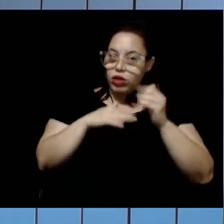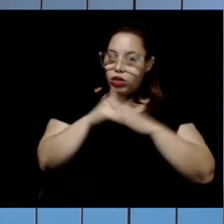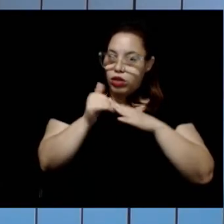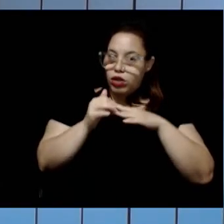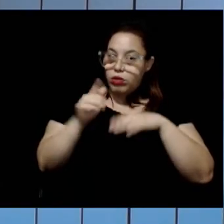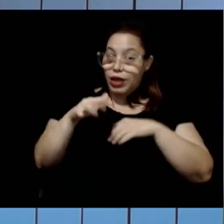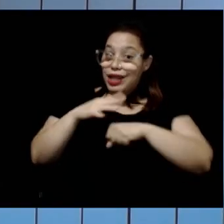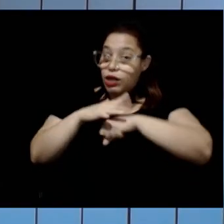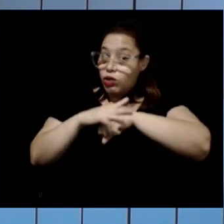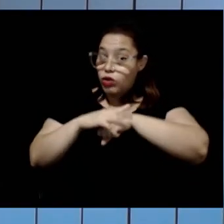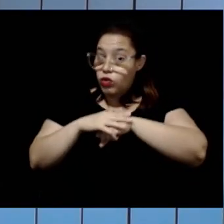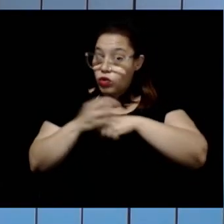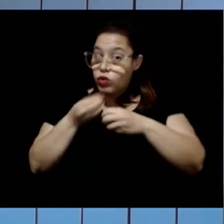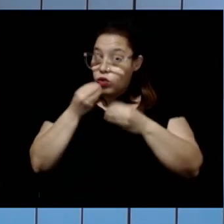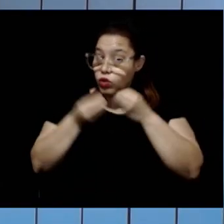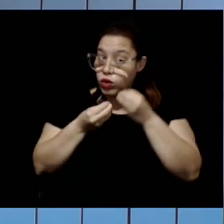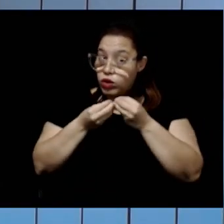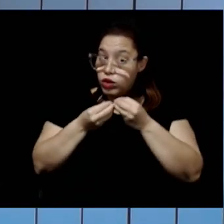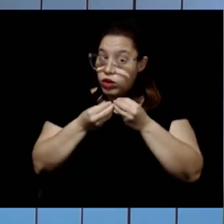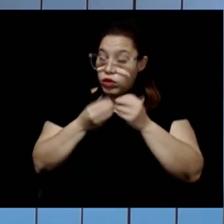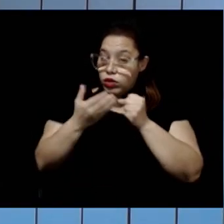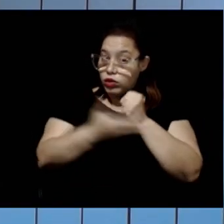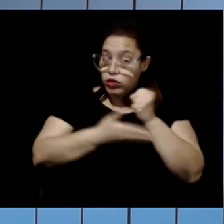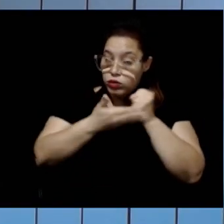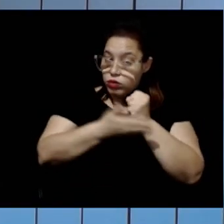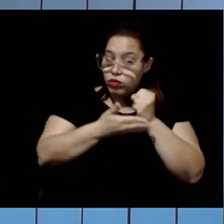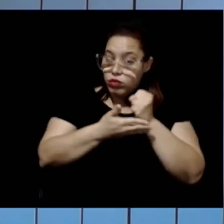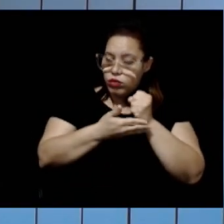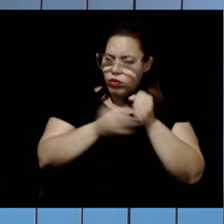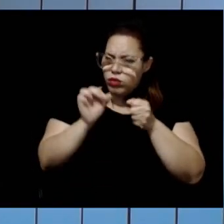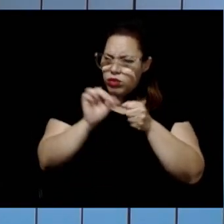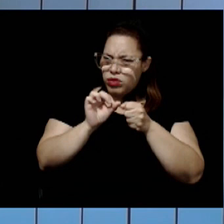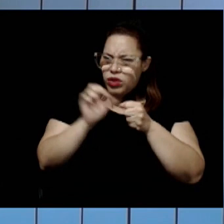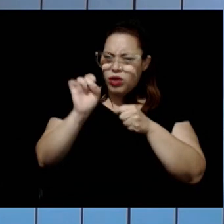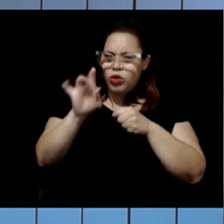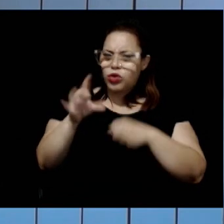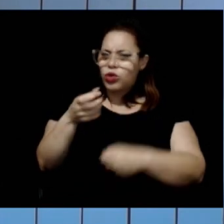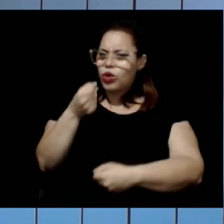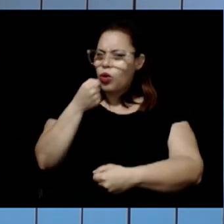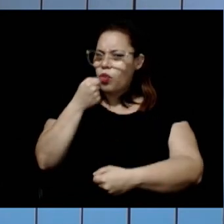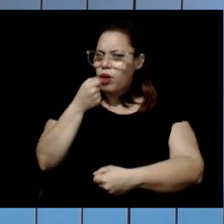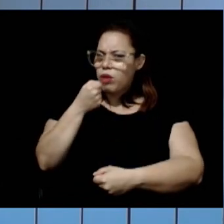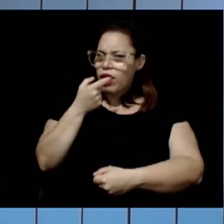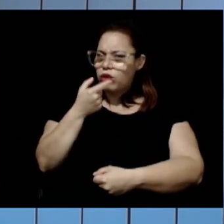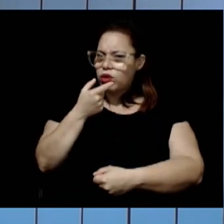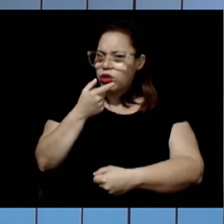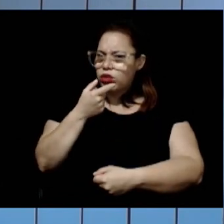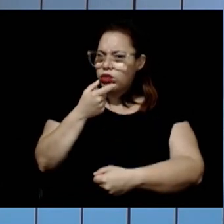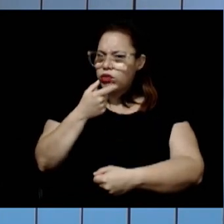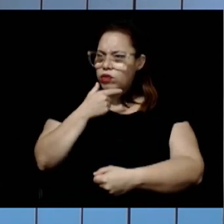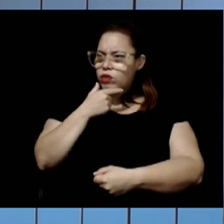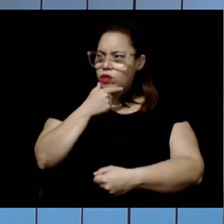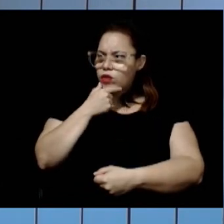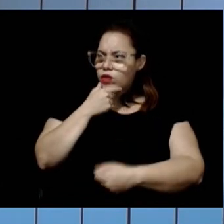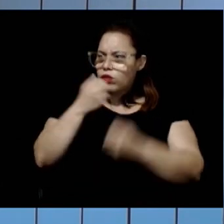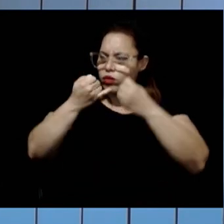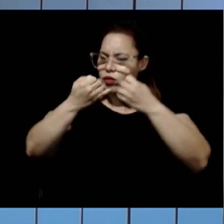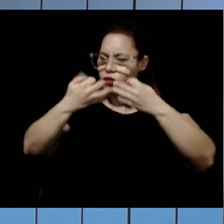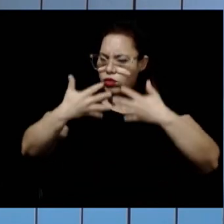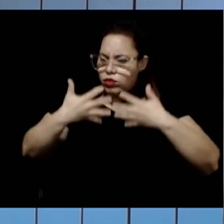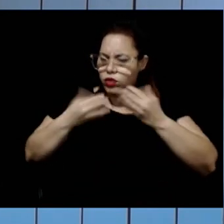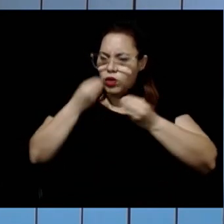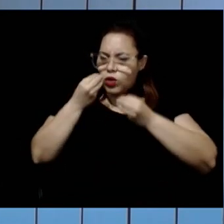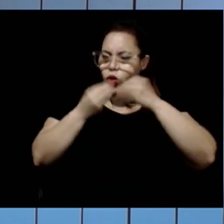no caso, ele é basicamente feito só com remédios? Em linhas gerais, né? Eu gostaria que o senhor explicasse como que é o